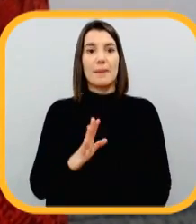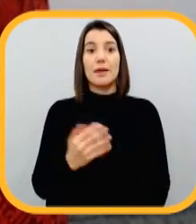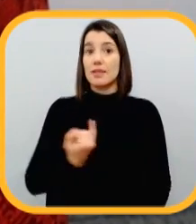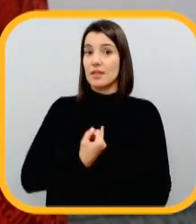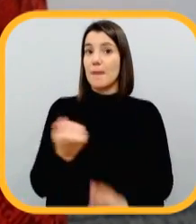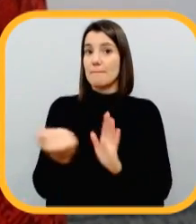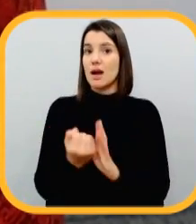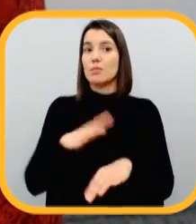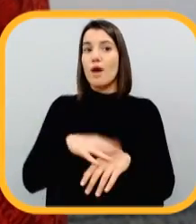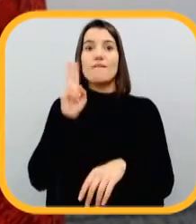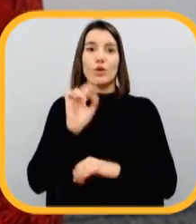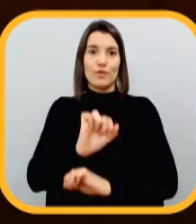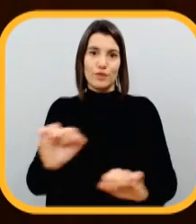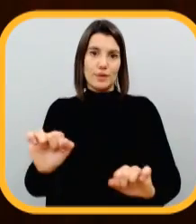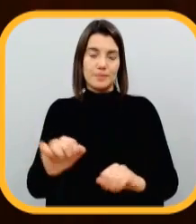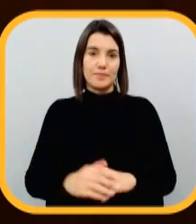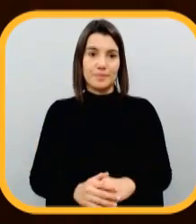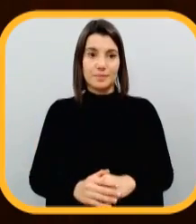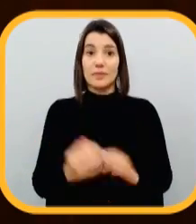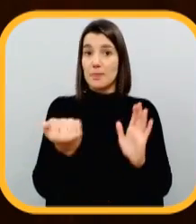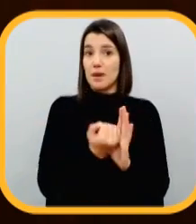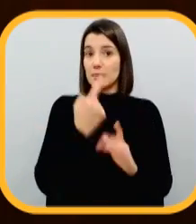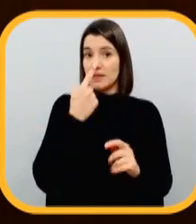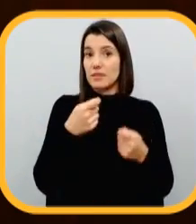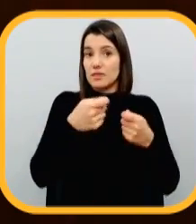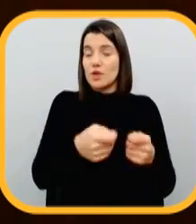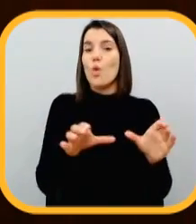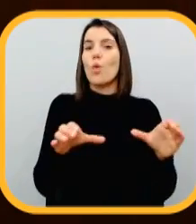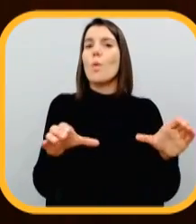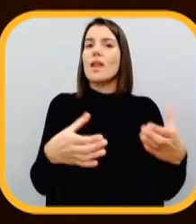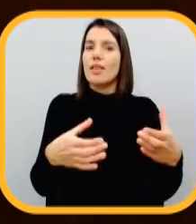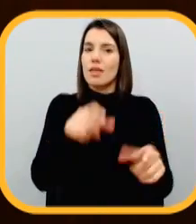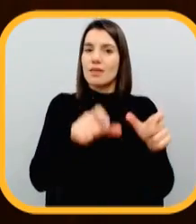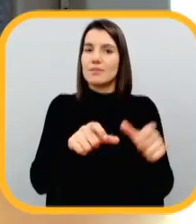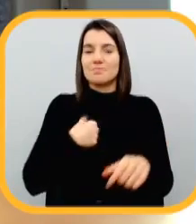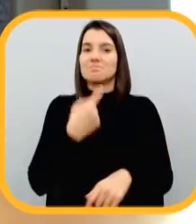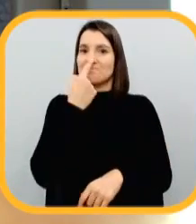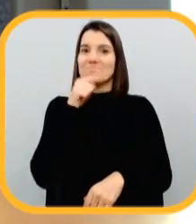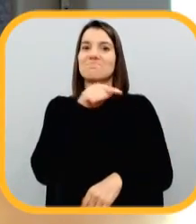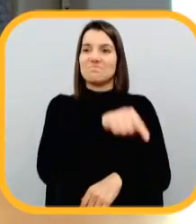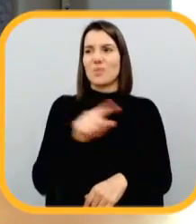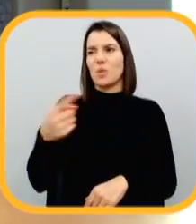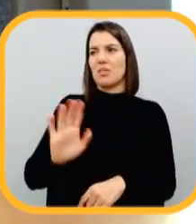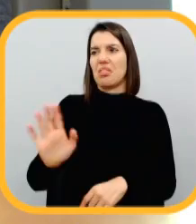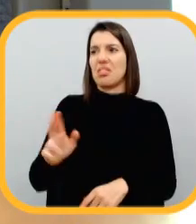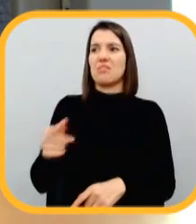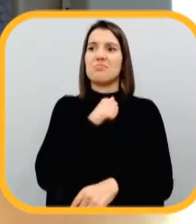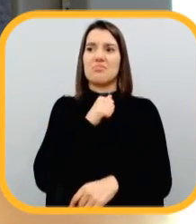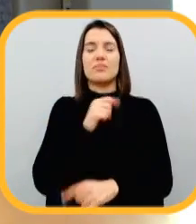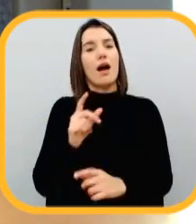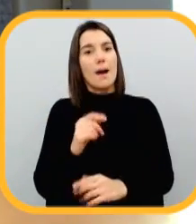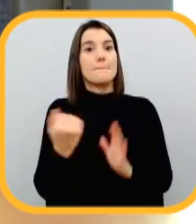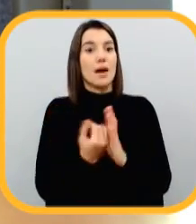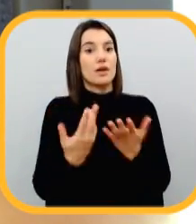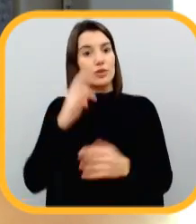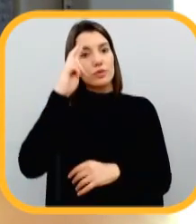pessoas identificam-se com as marcas pelos seus valores. O facto de uma marca investir mais nas comunidades faz com que eu prefira essa marca em detrimento das outras. E, portanto,